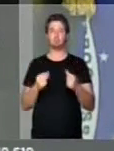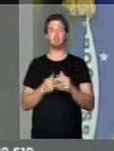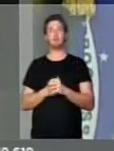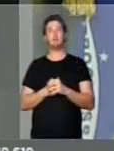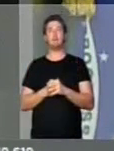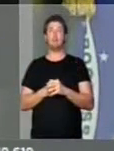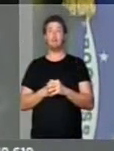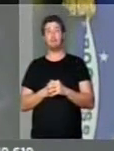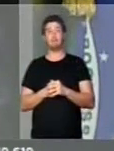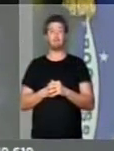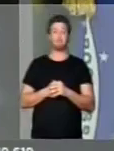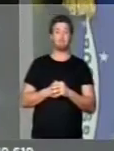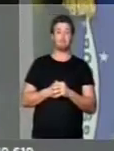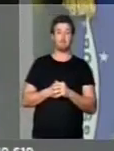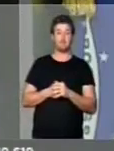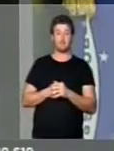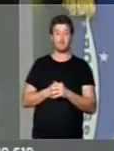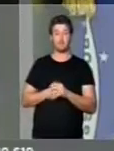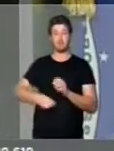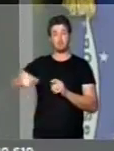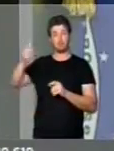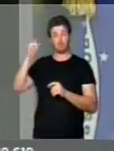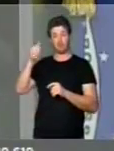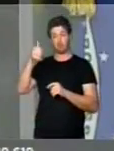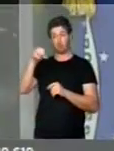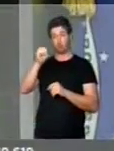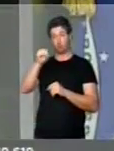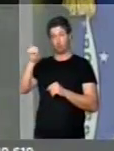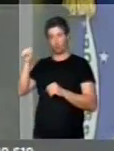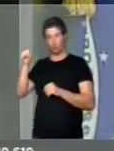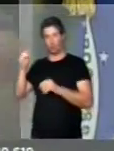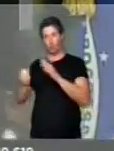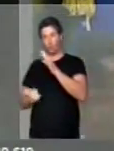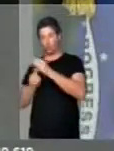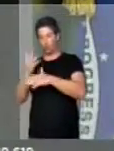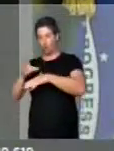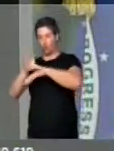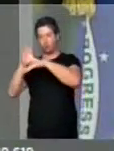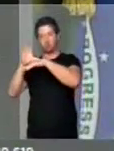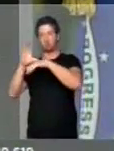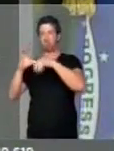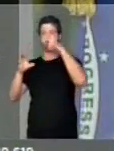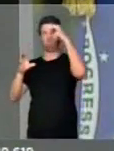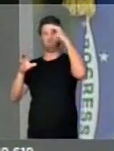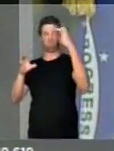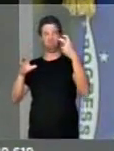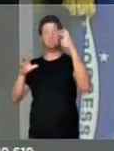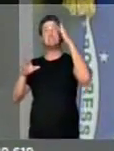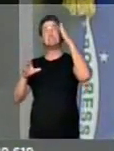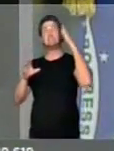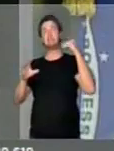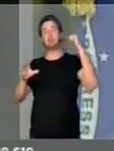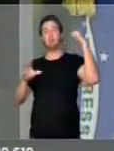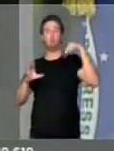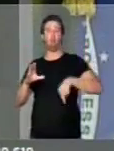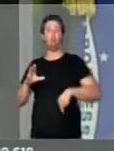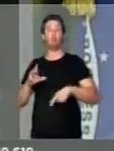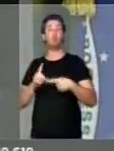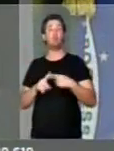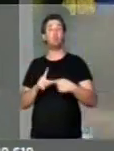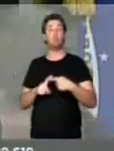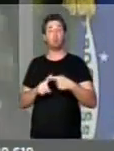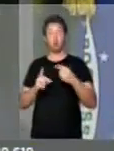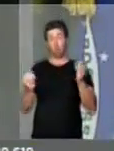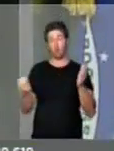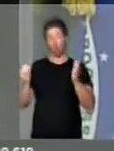que o Constituinte de 88 foi extremamente inteligente. sábio, porque quando foi